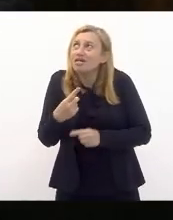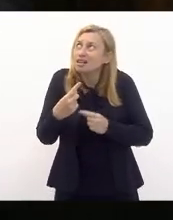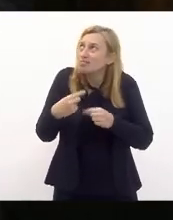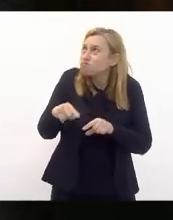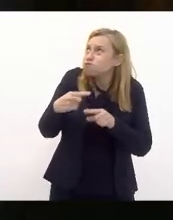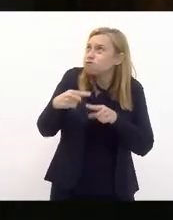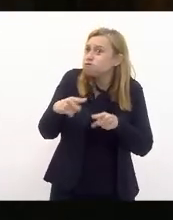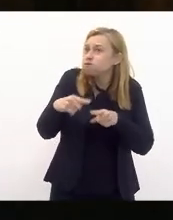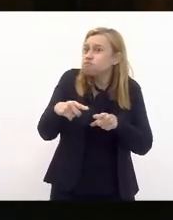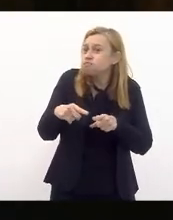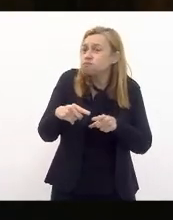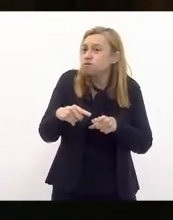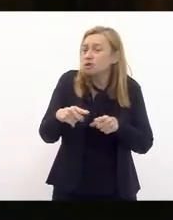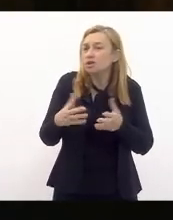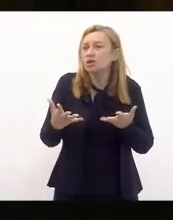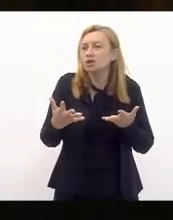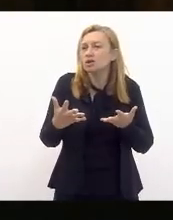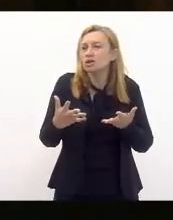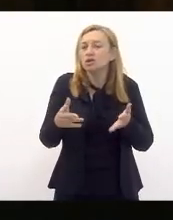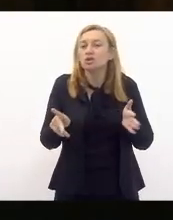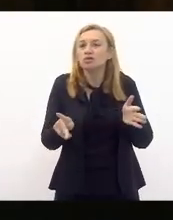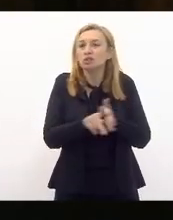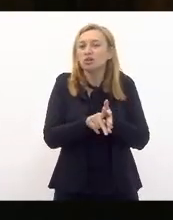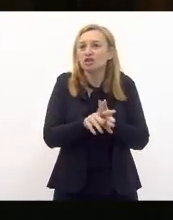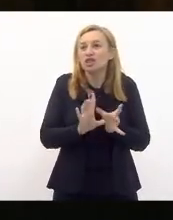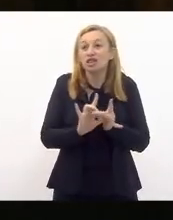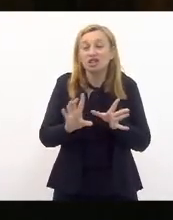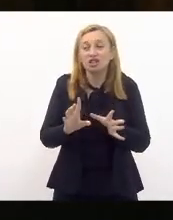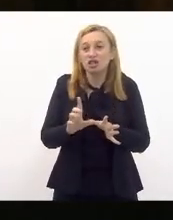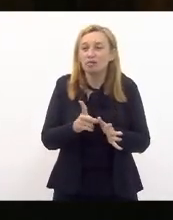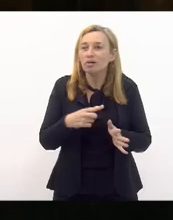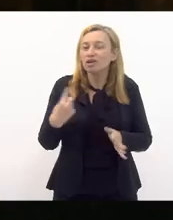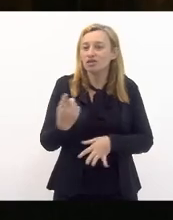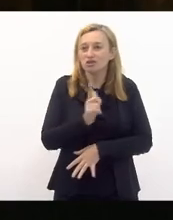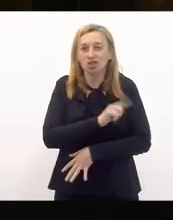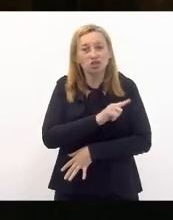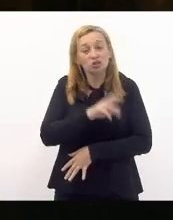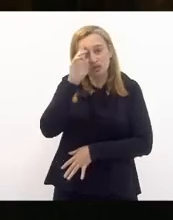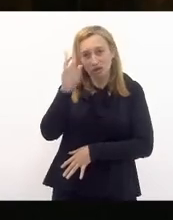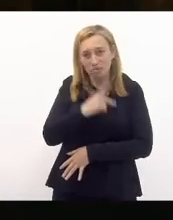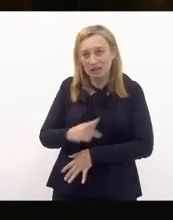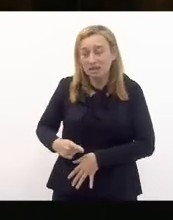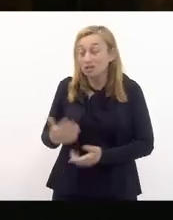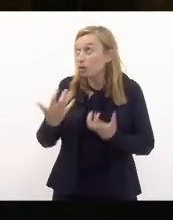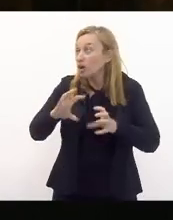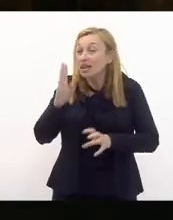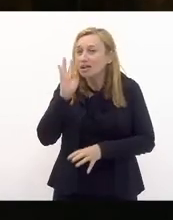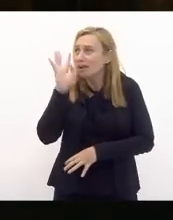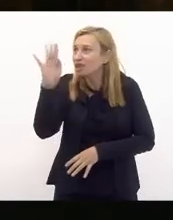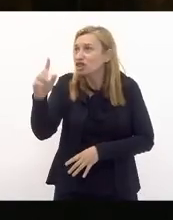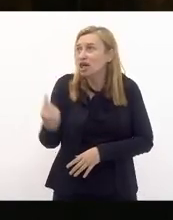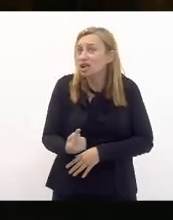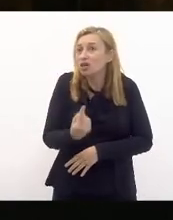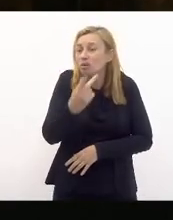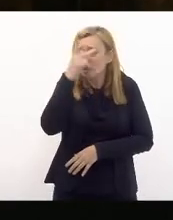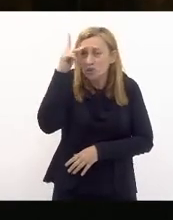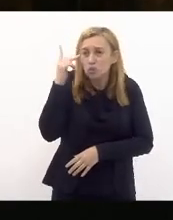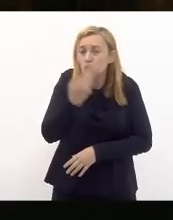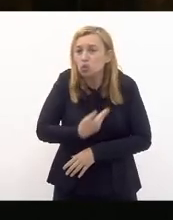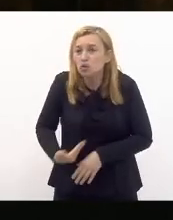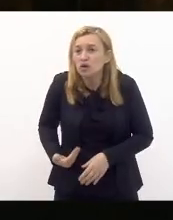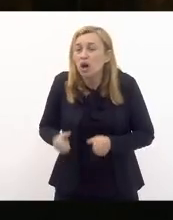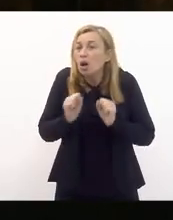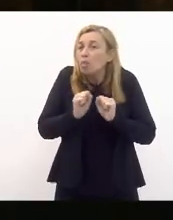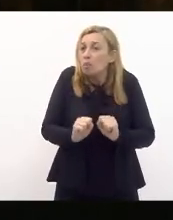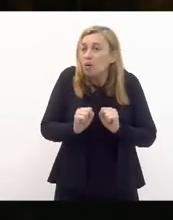perseguições com os projetos deixados pela nossa gestão senhora Presidente não quero imaginar que alguém do governo